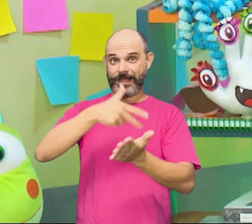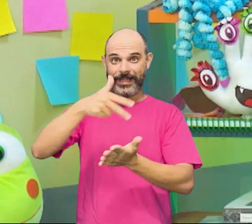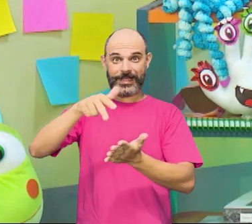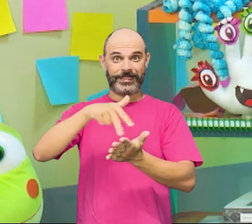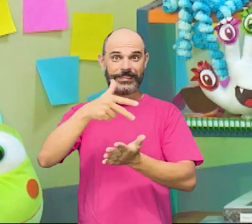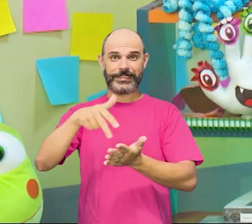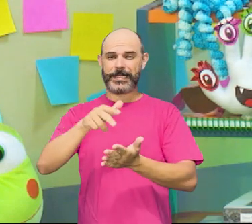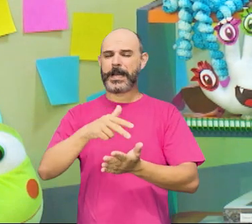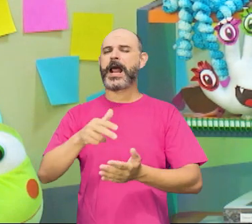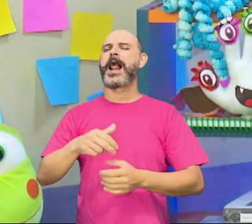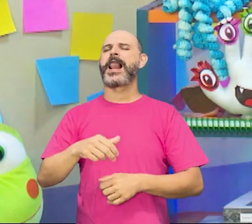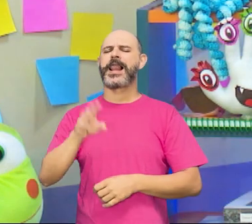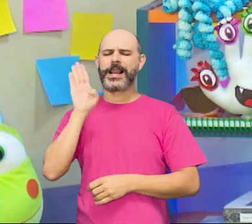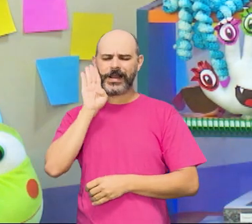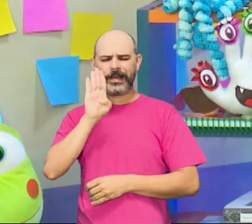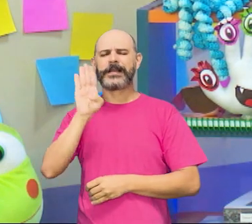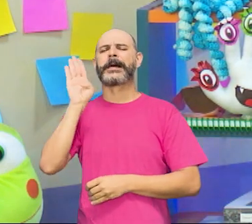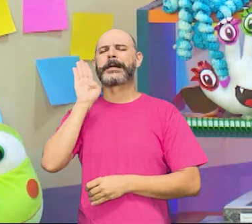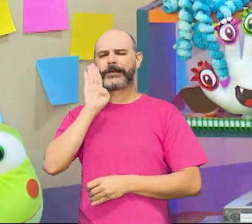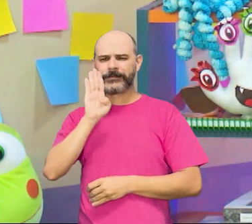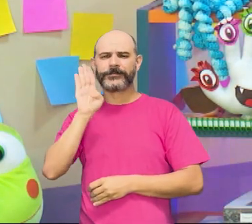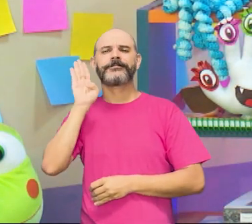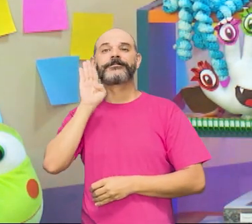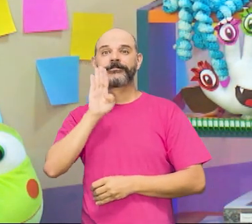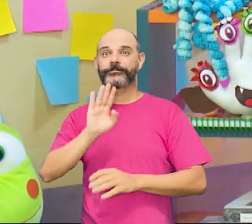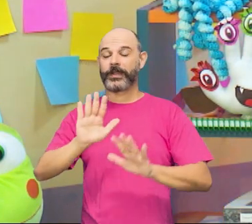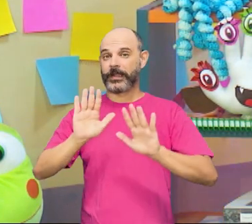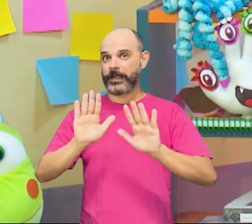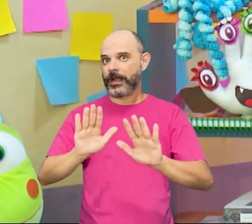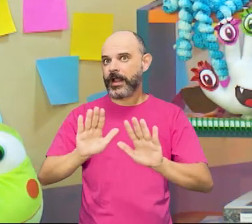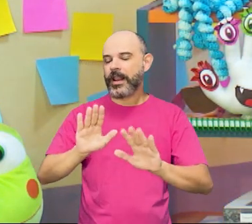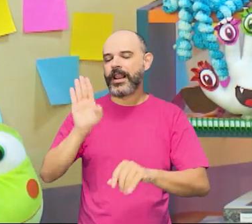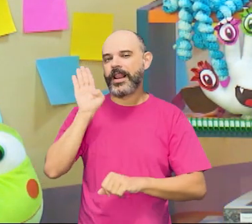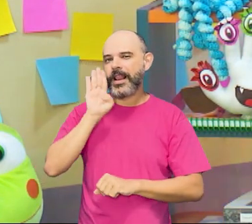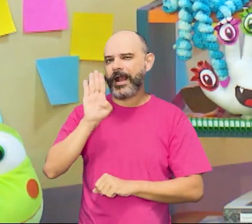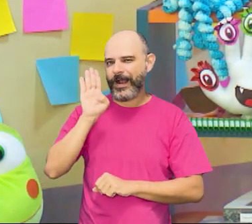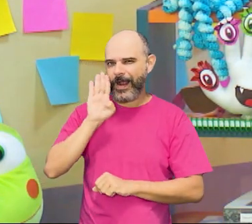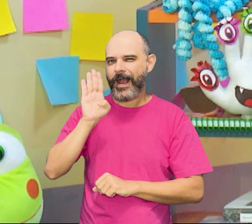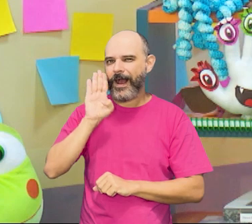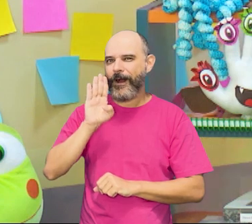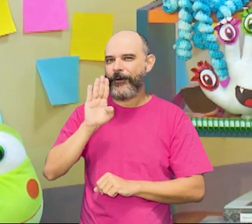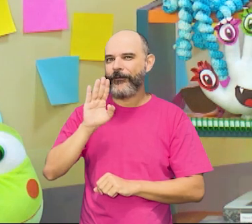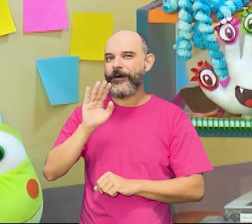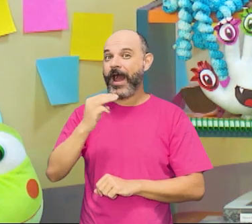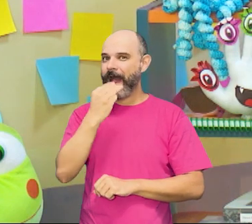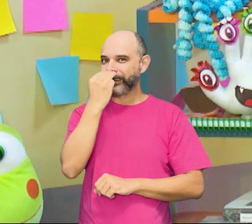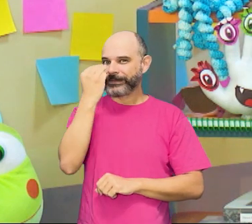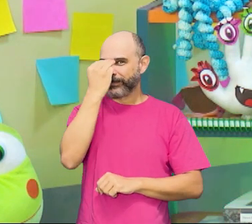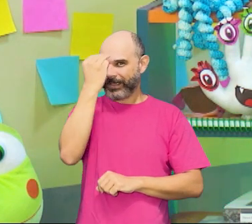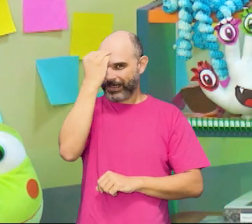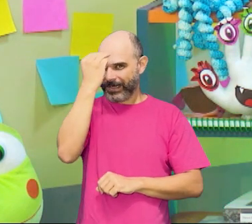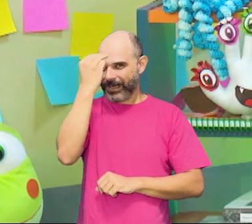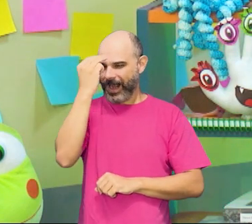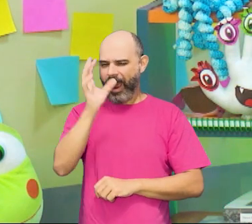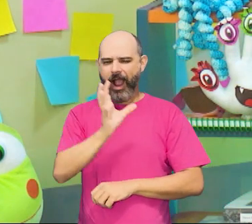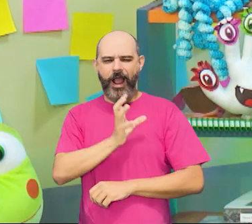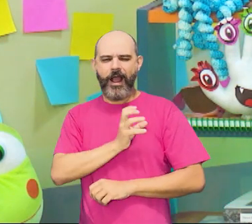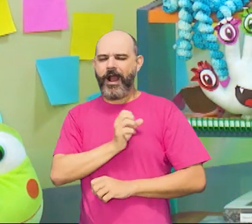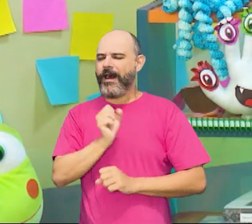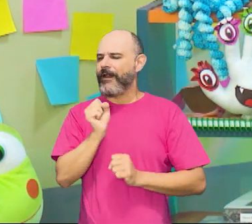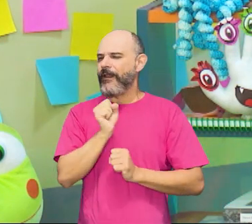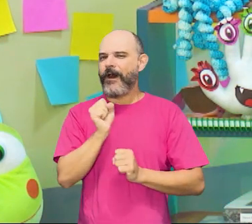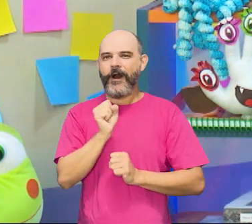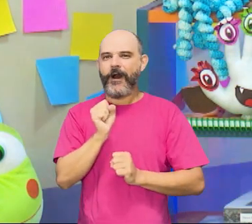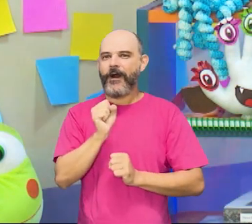Brincadeira dançante é muito, mas muito legal! E por falar em legal, sabia que as Madalenas estão adorando